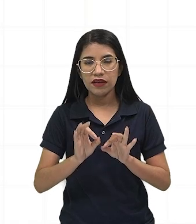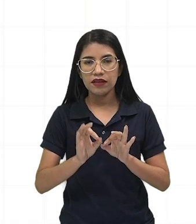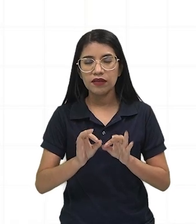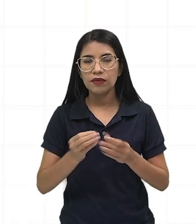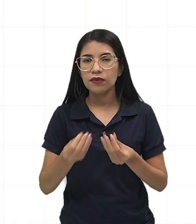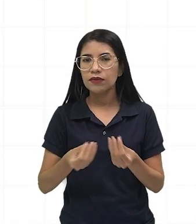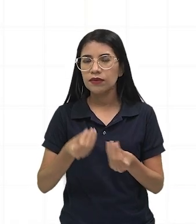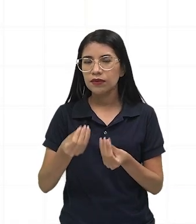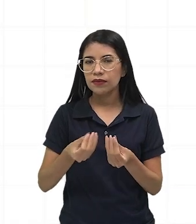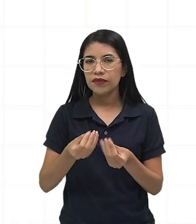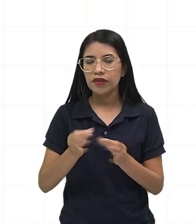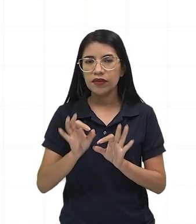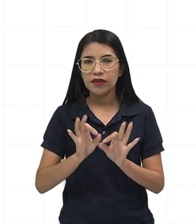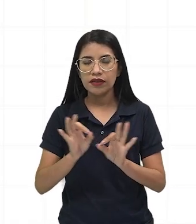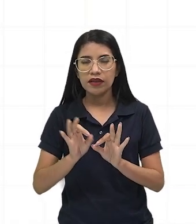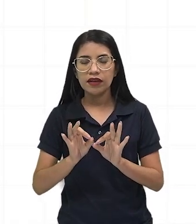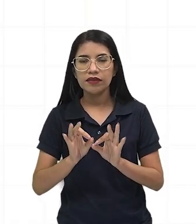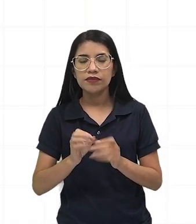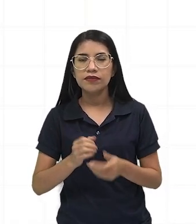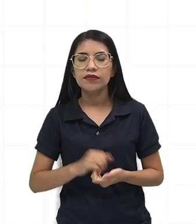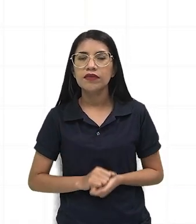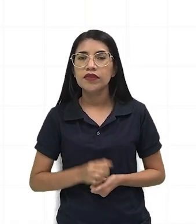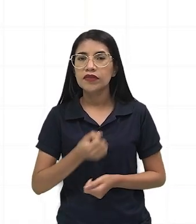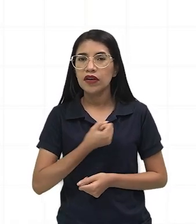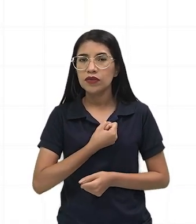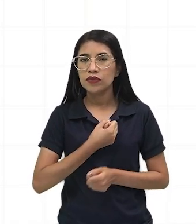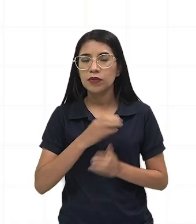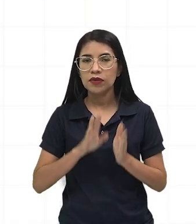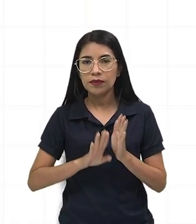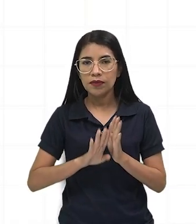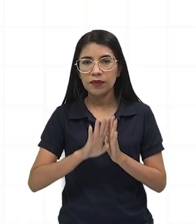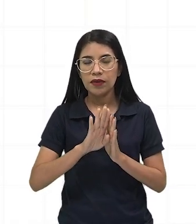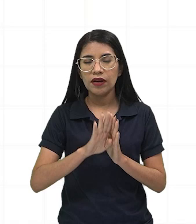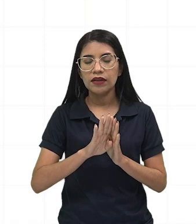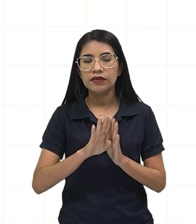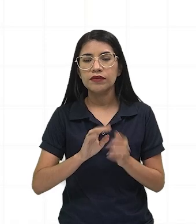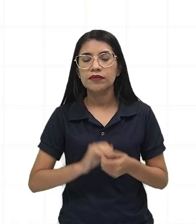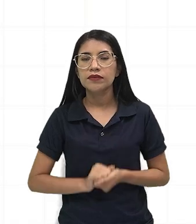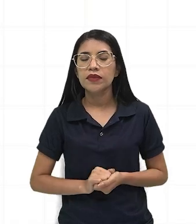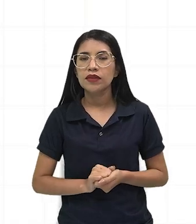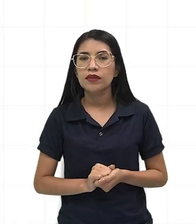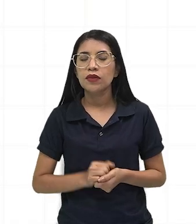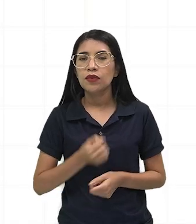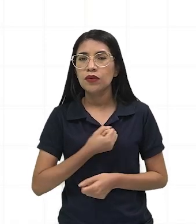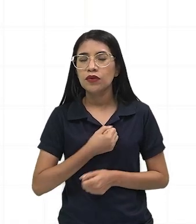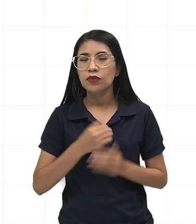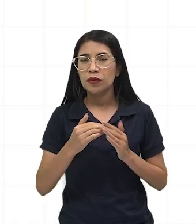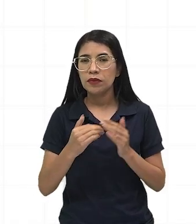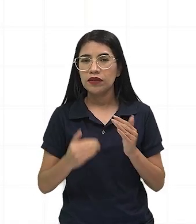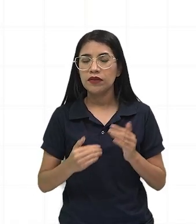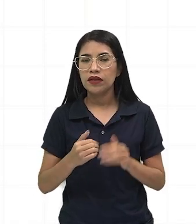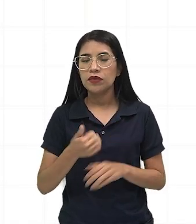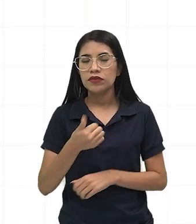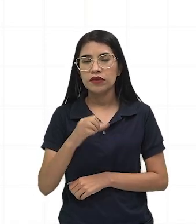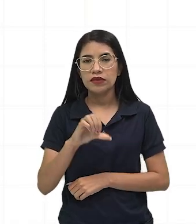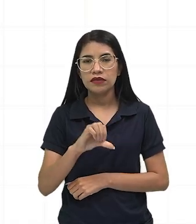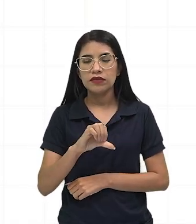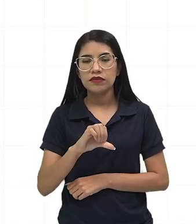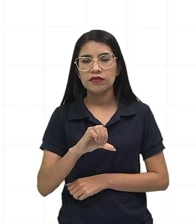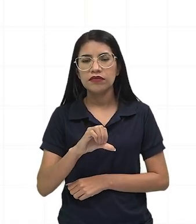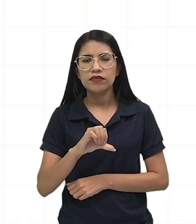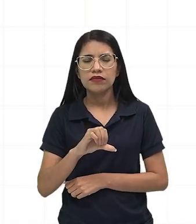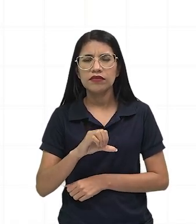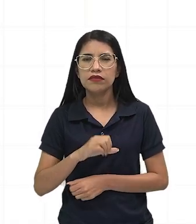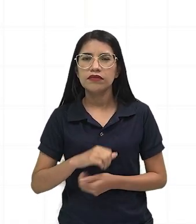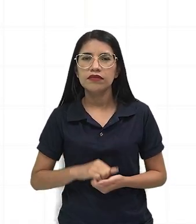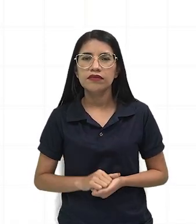você organiza? Organiza em forma crescente. Então, tá aqui, ó. O primeiro elemento é o menor, 19.